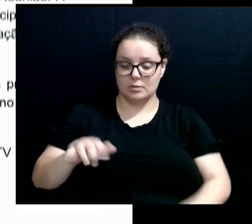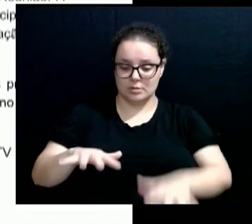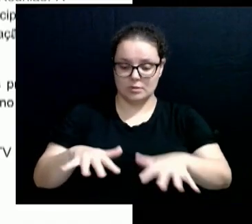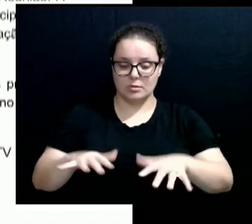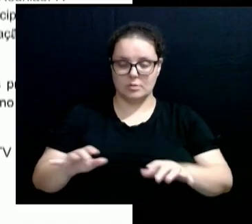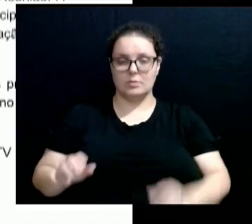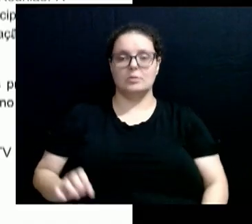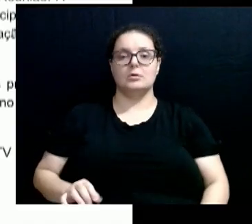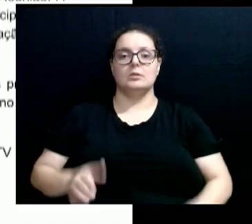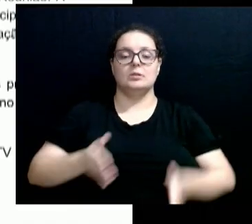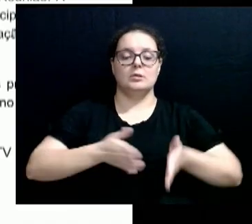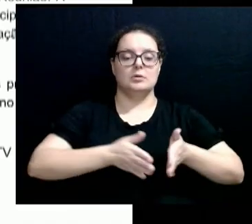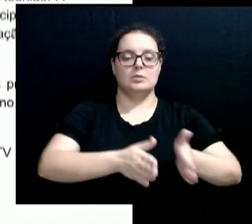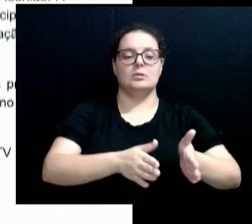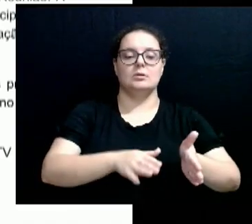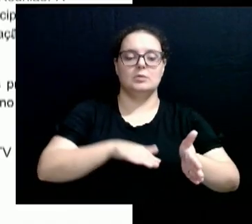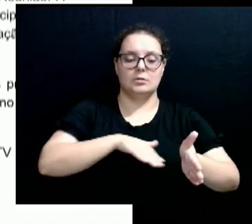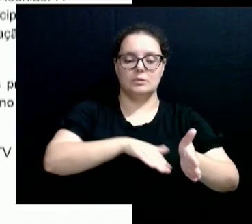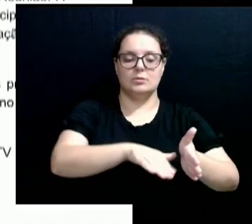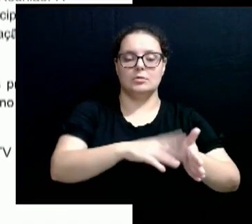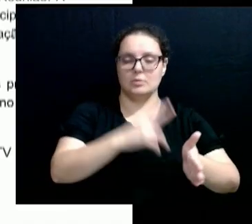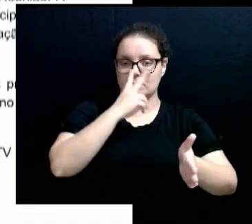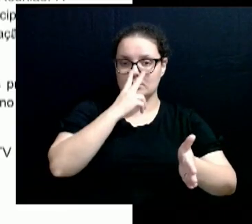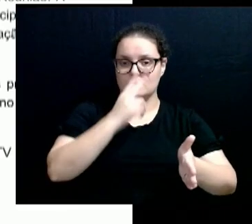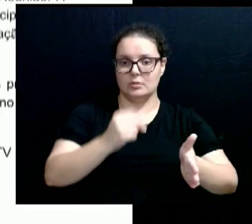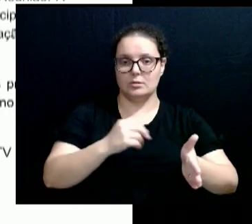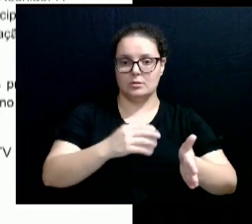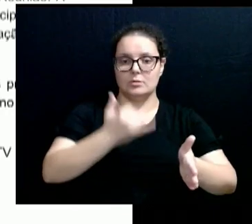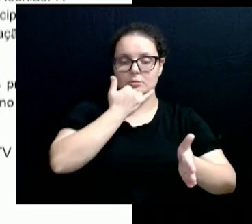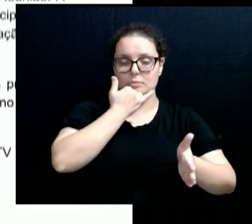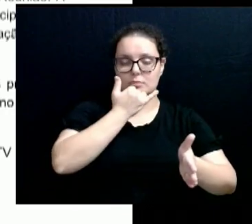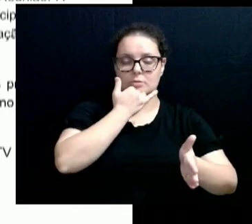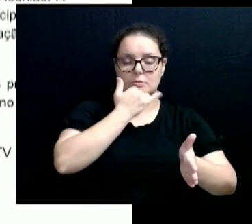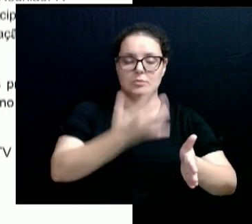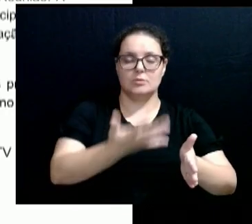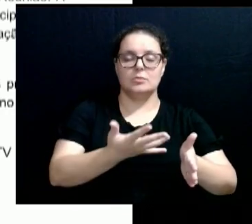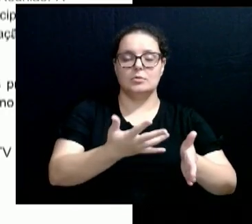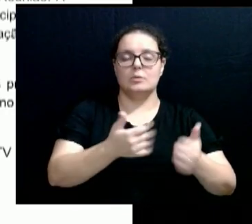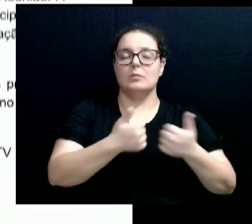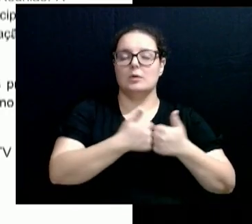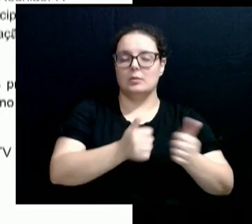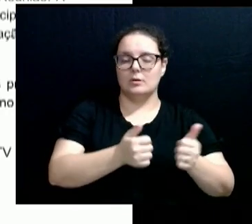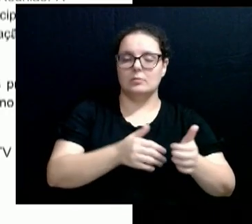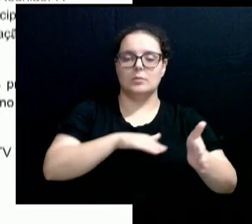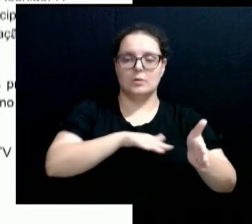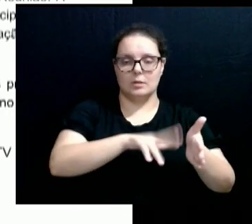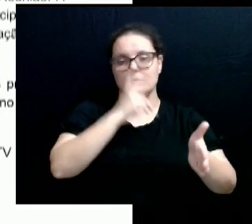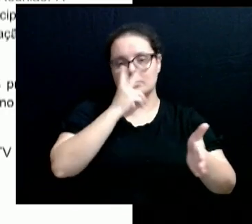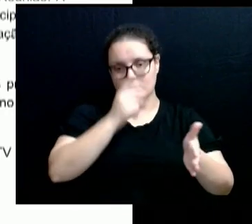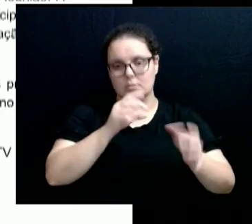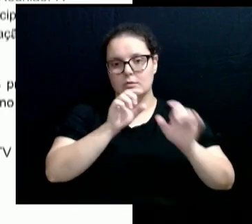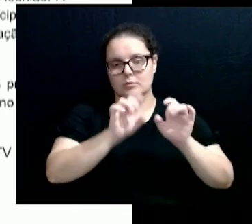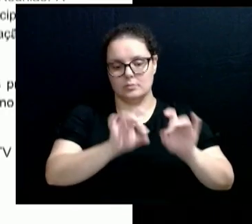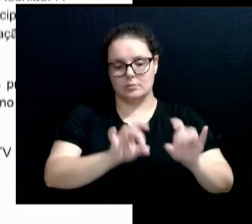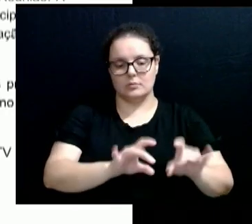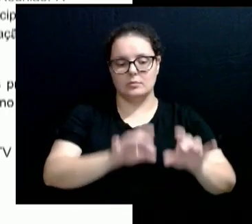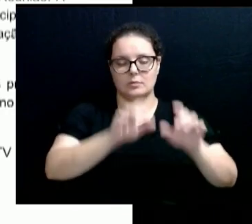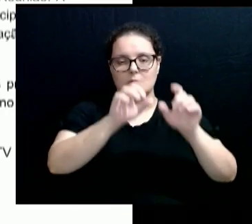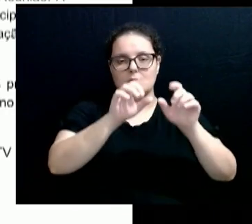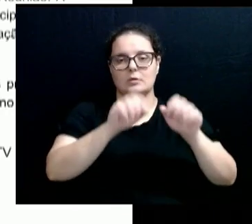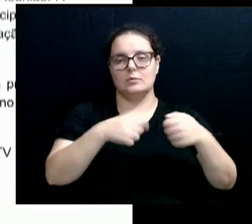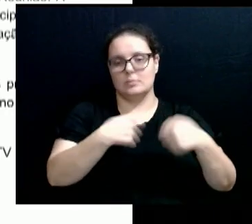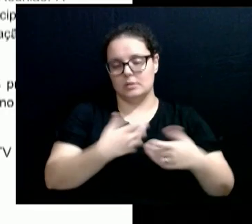vias urbanas por veículos que transportam pessoas com necessidades específicas, além de regulamentar o uso